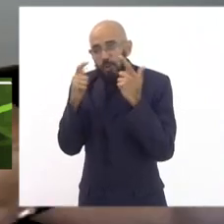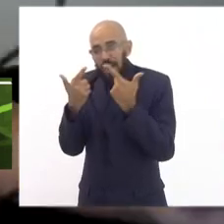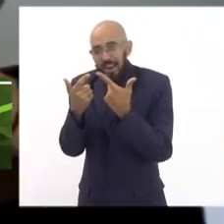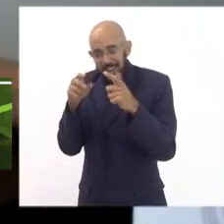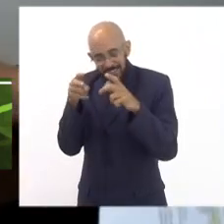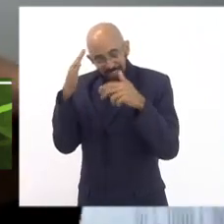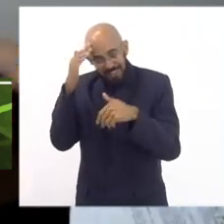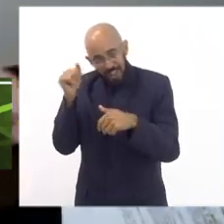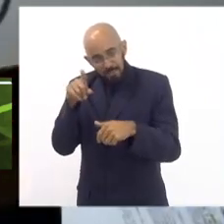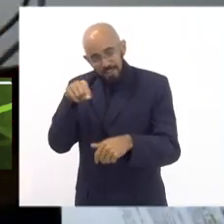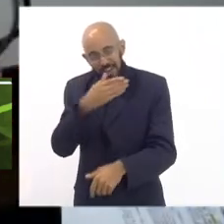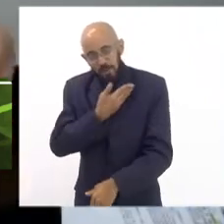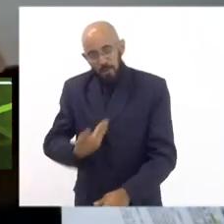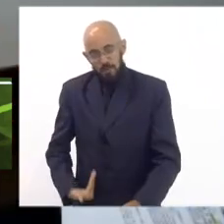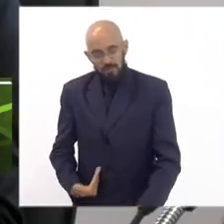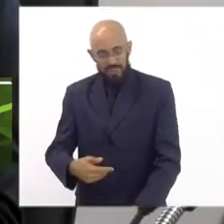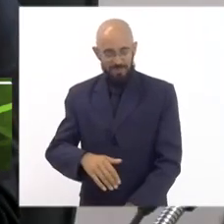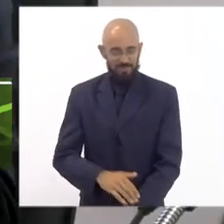emendas do governo.